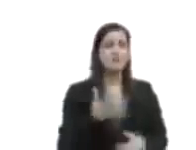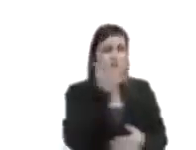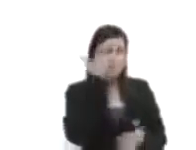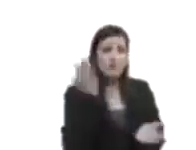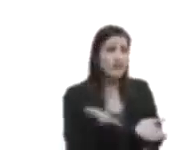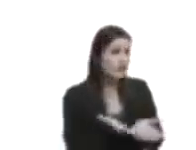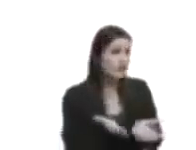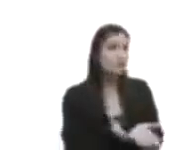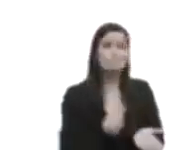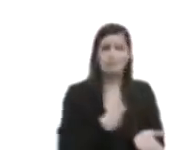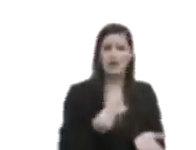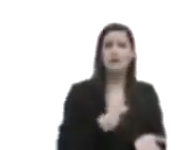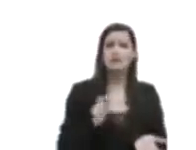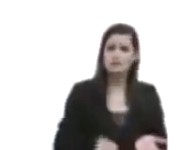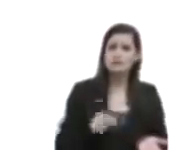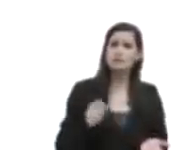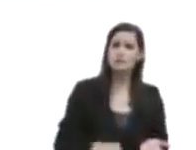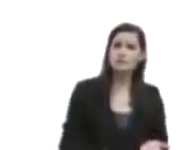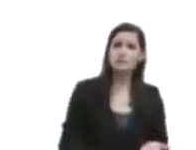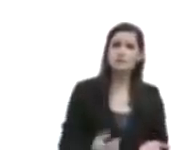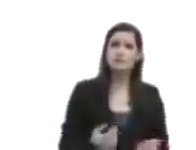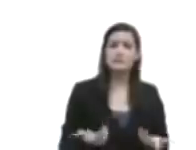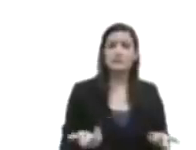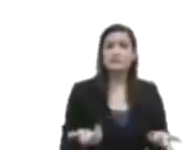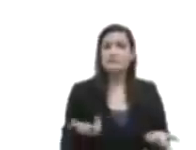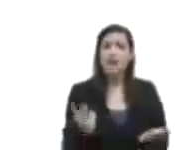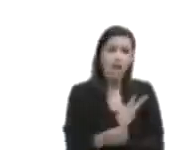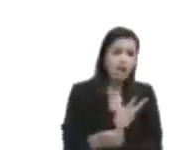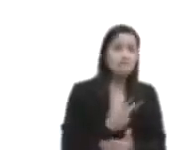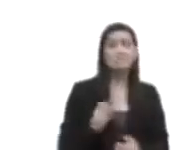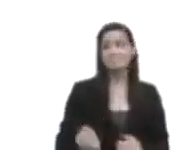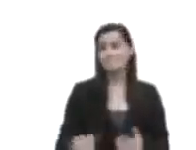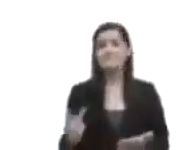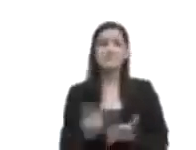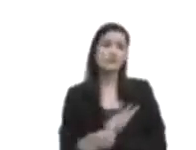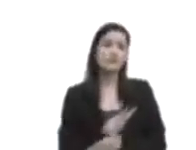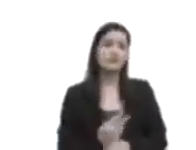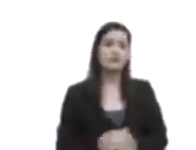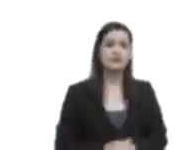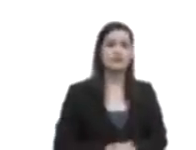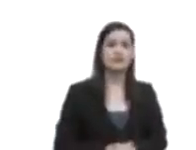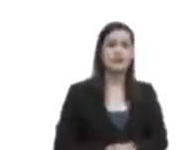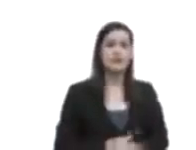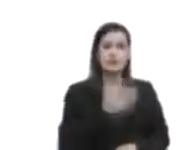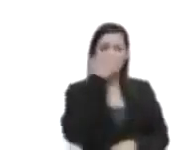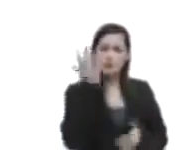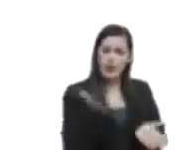O crente cai, cai. O crente se alegra quando peca.